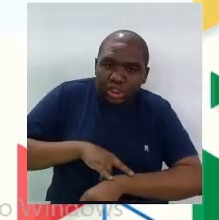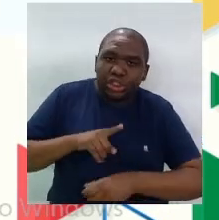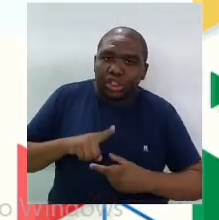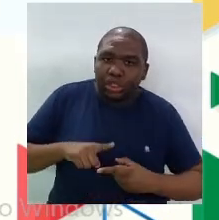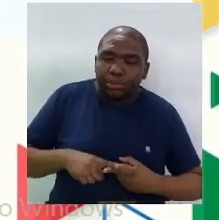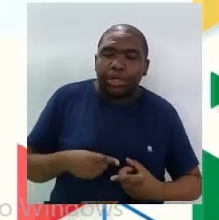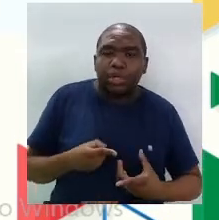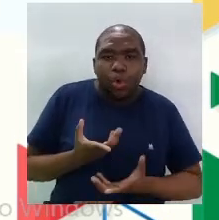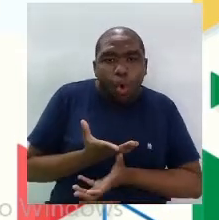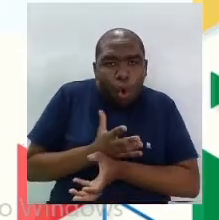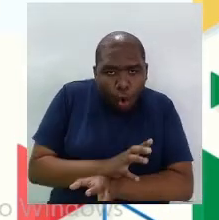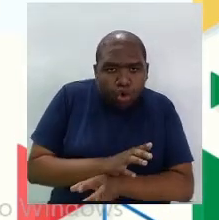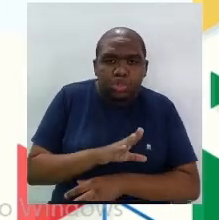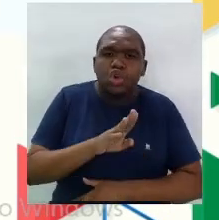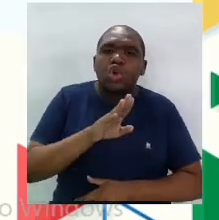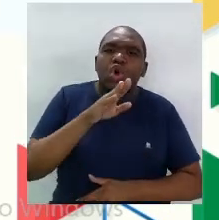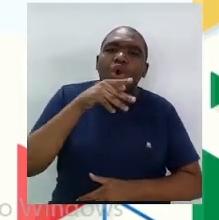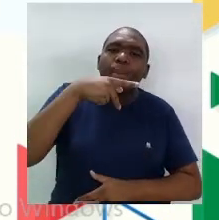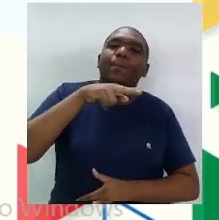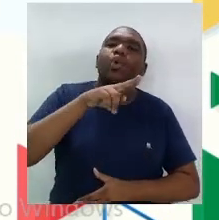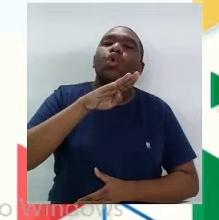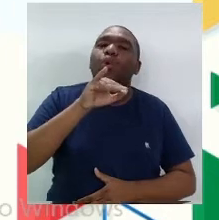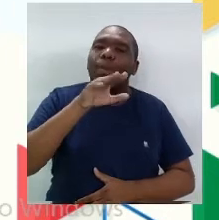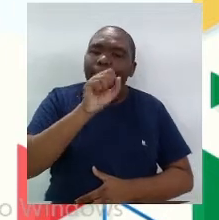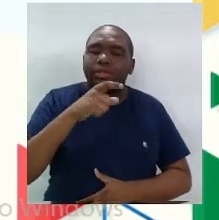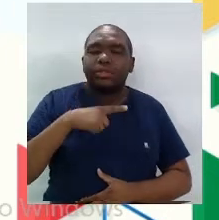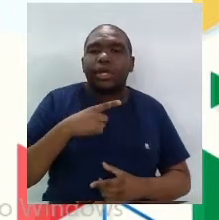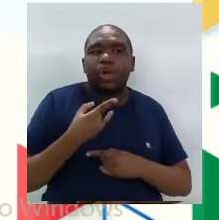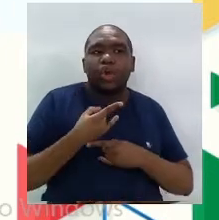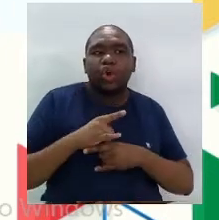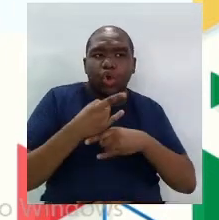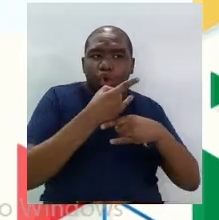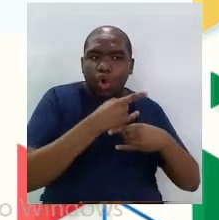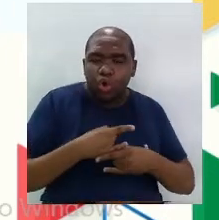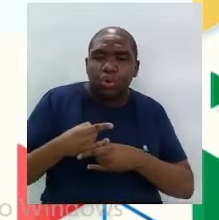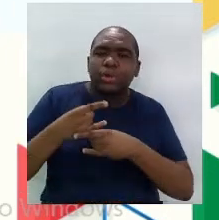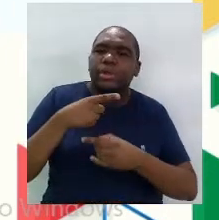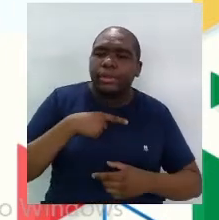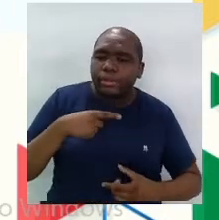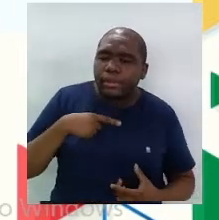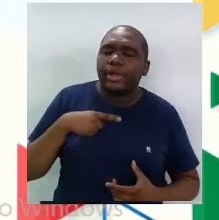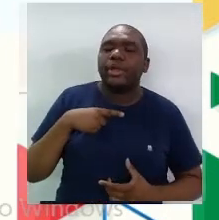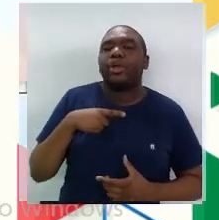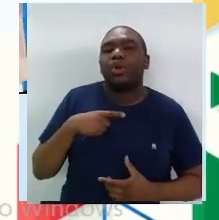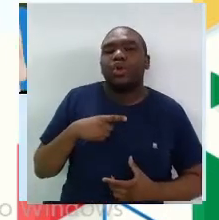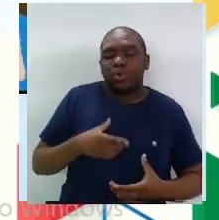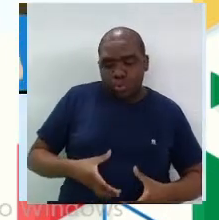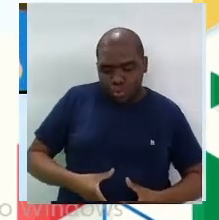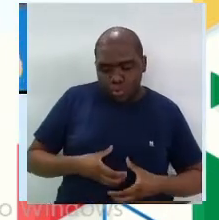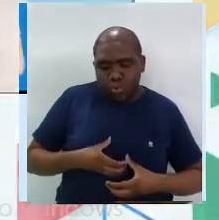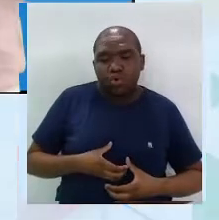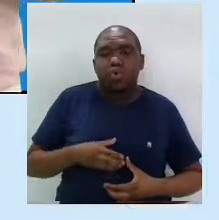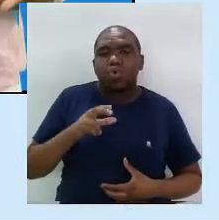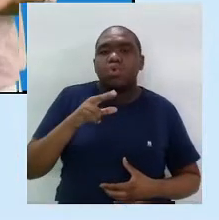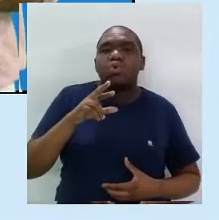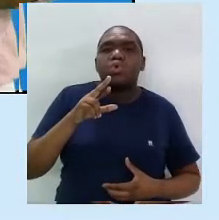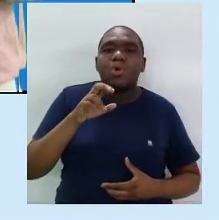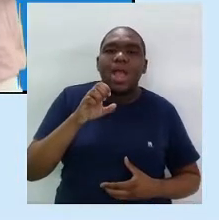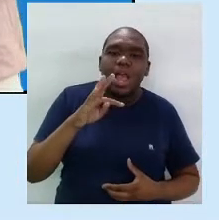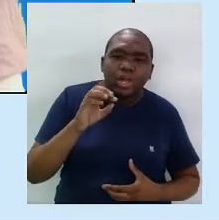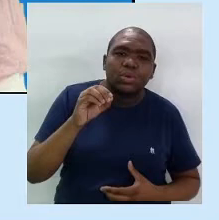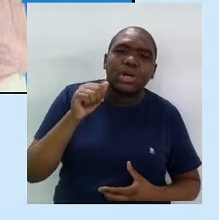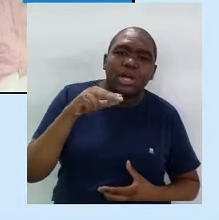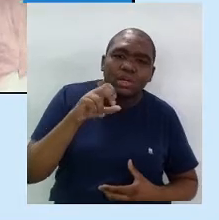o osso do púbis. Temos ali a coluna vertebral, o colo do útero, o reto,